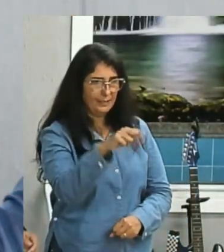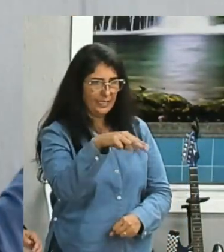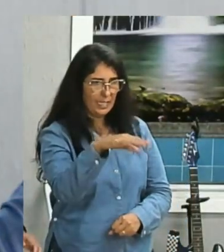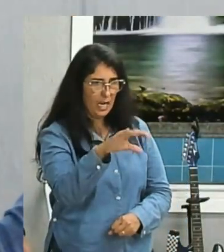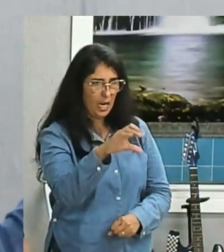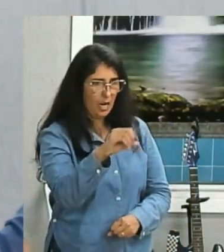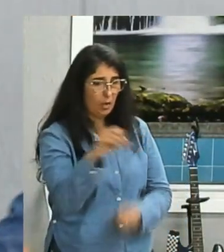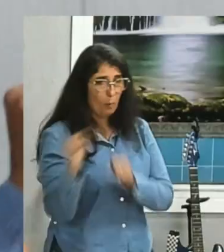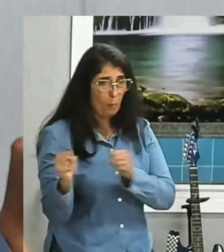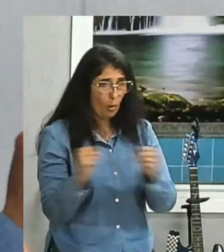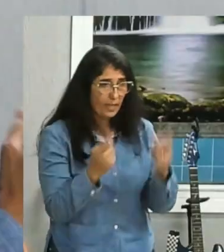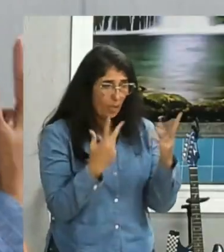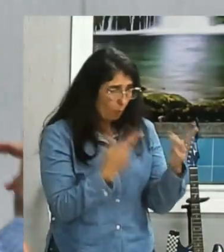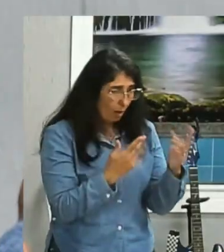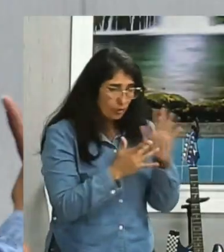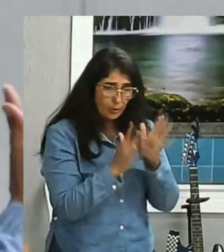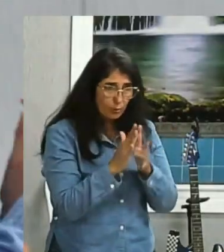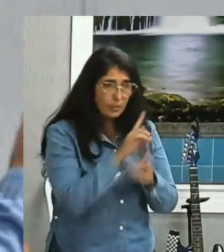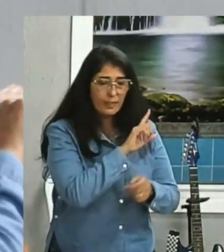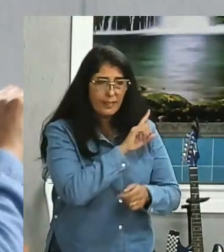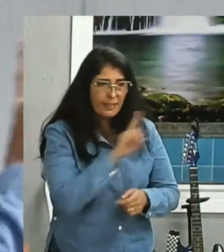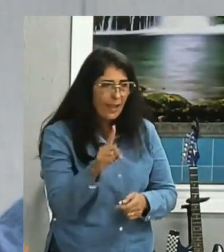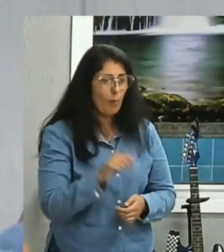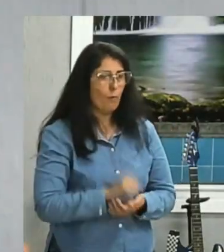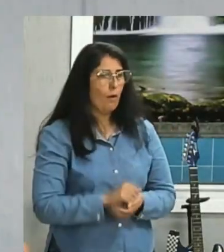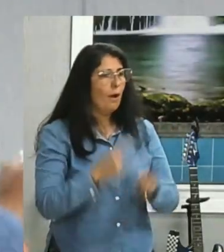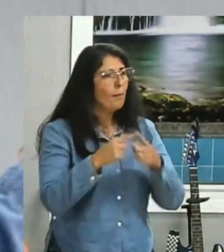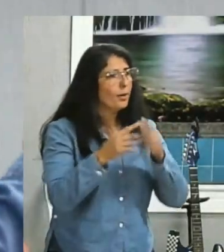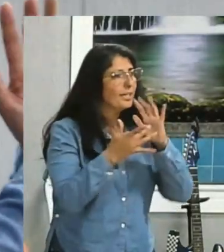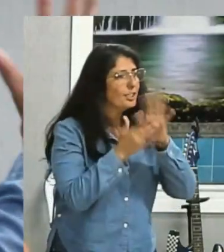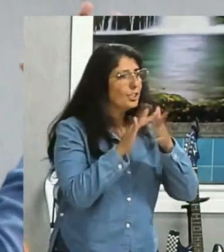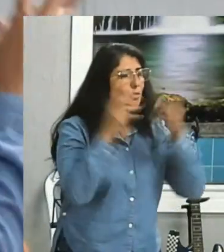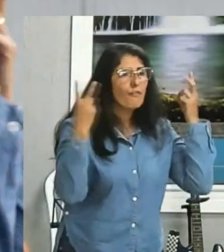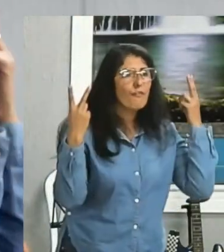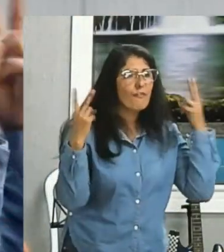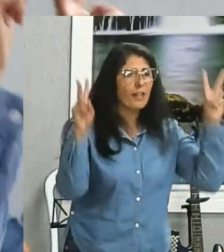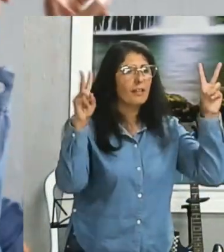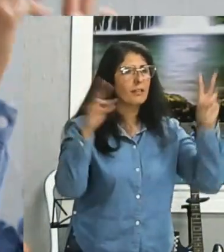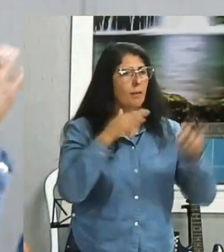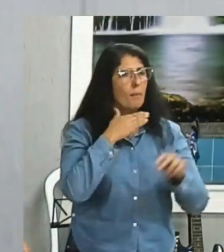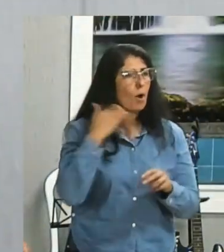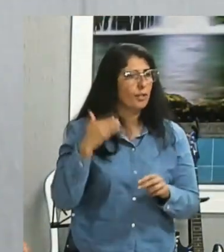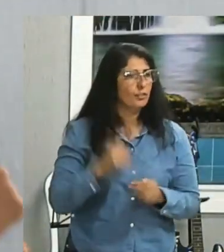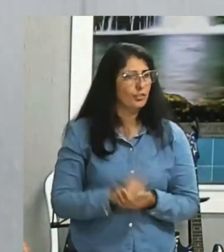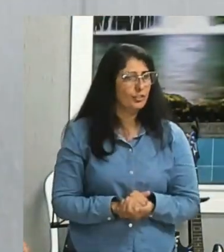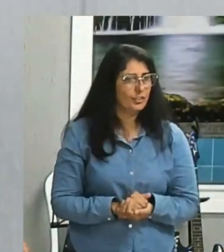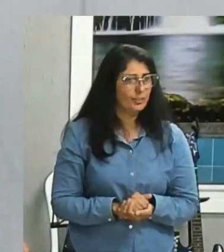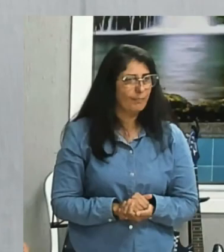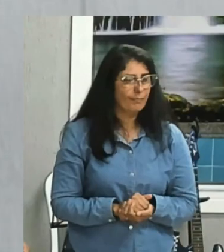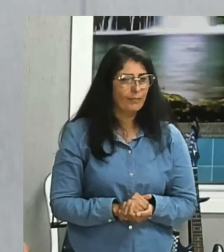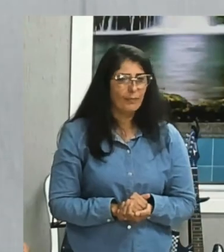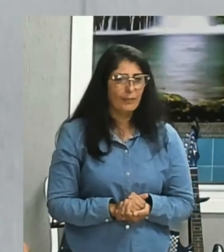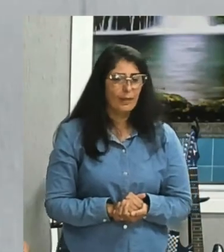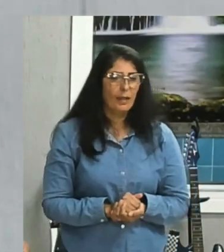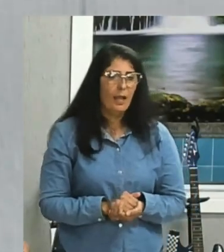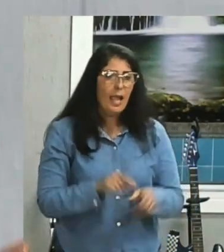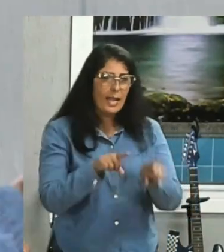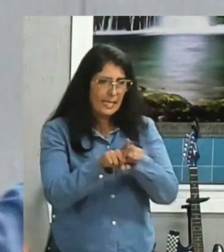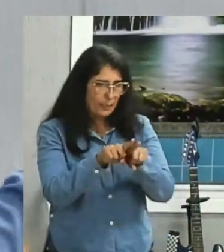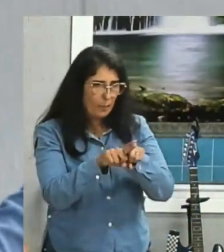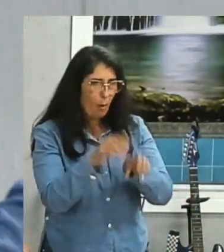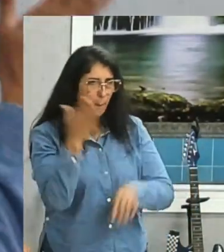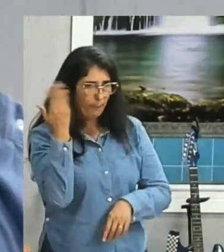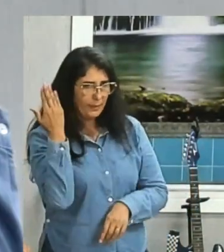morte. Aqueles irmãos estavam sofrendo, irmãos, conforme nós encontramos essa expressão lá no